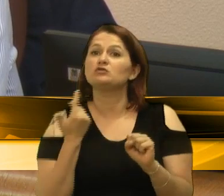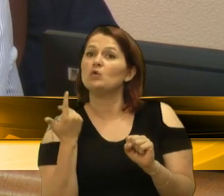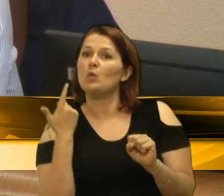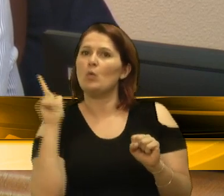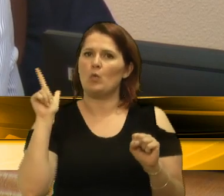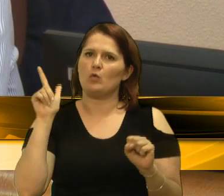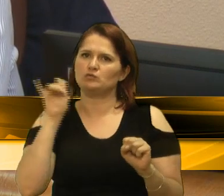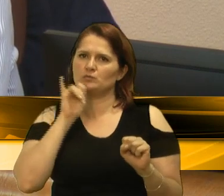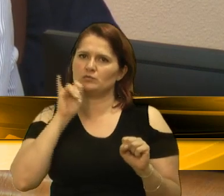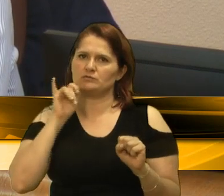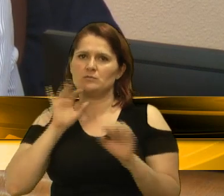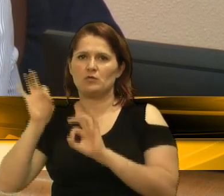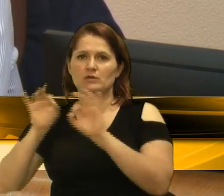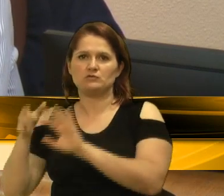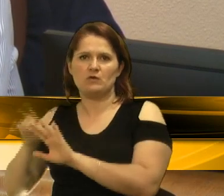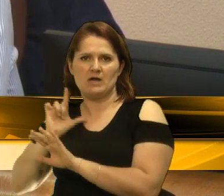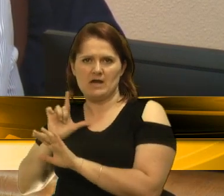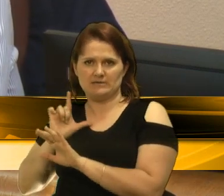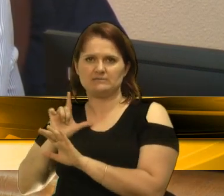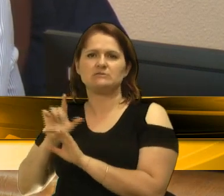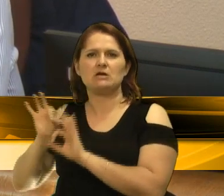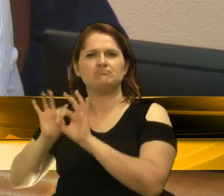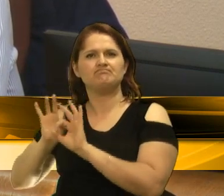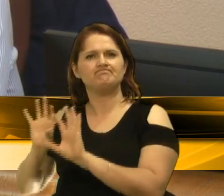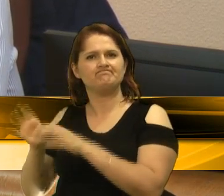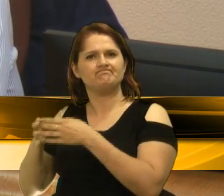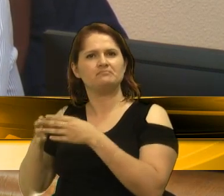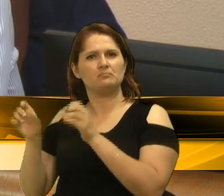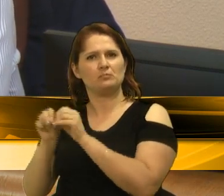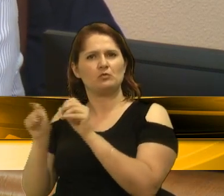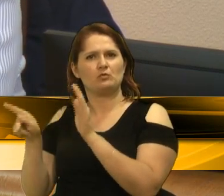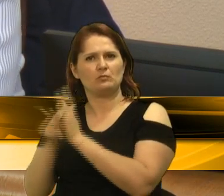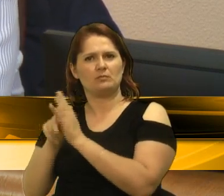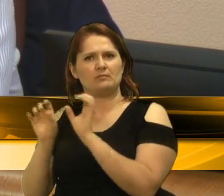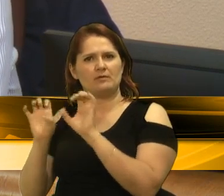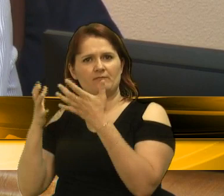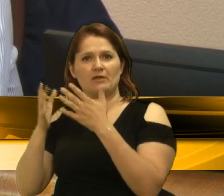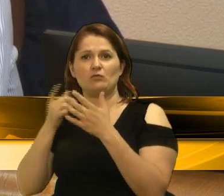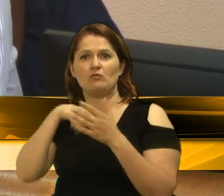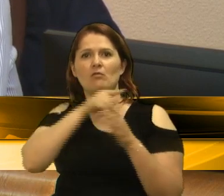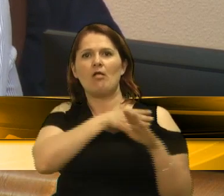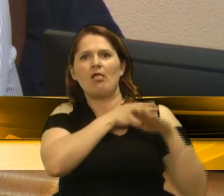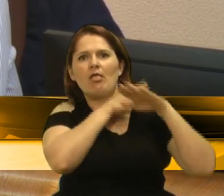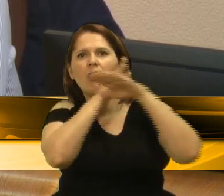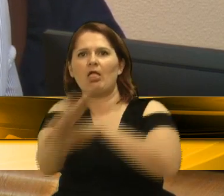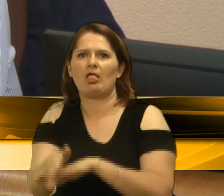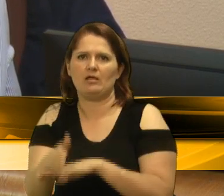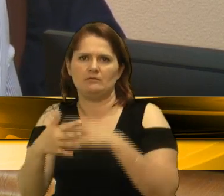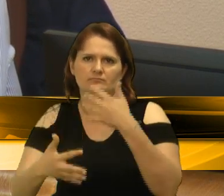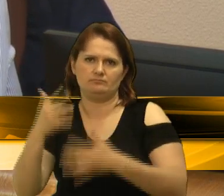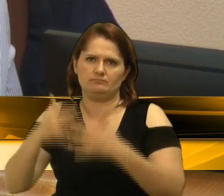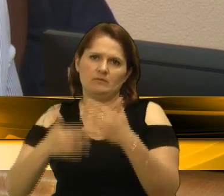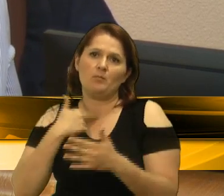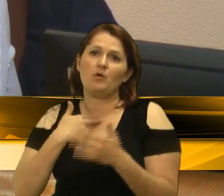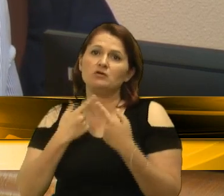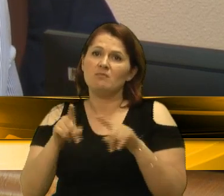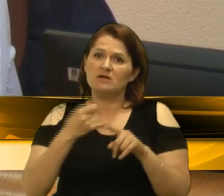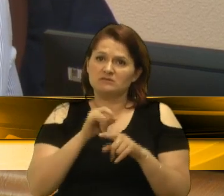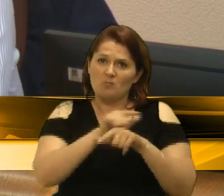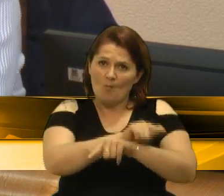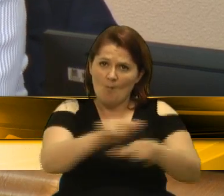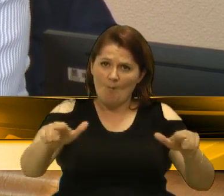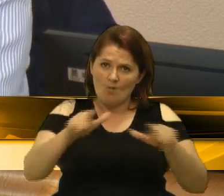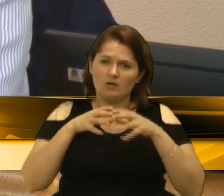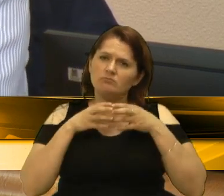convocada para o mesmo local, sendo apenas exigido prévio aviso à autoridade competente. Artigo 5º, incisos 9º